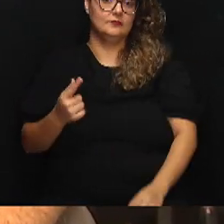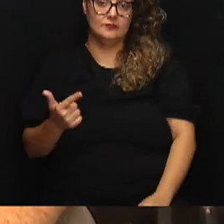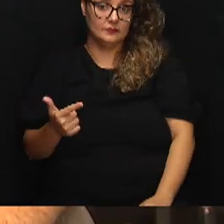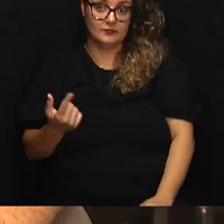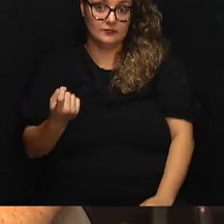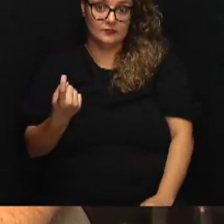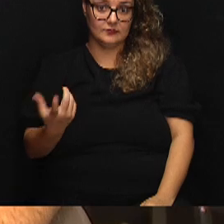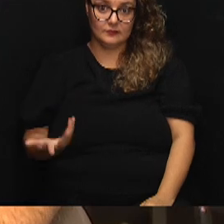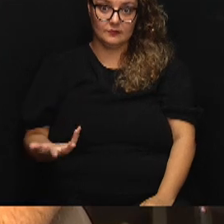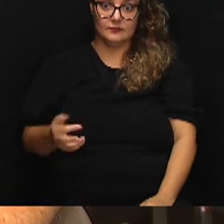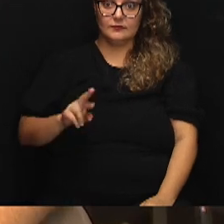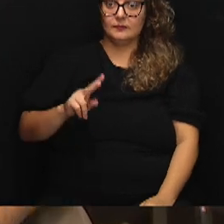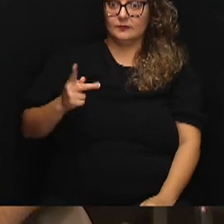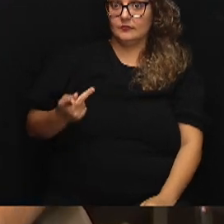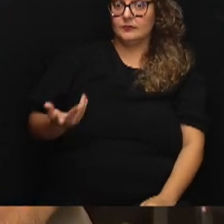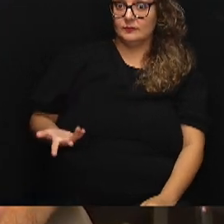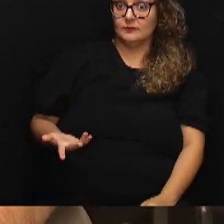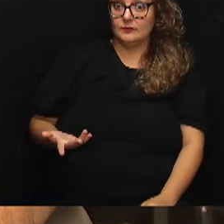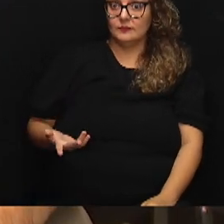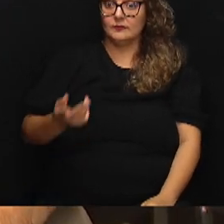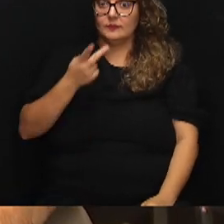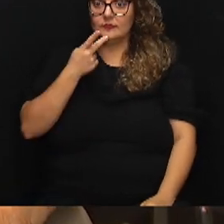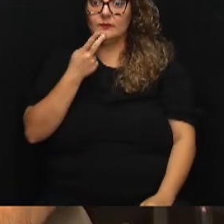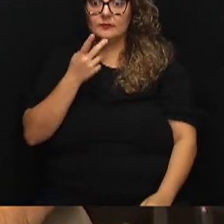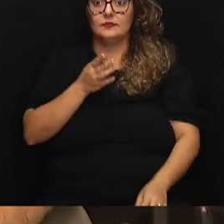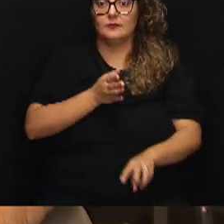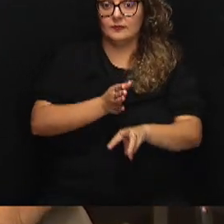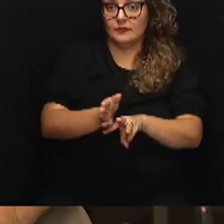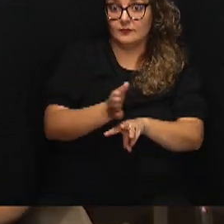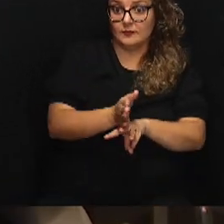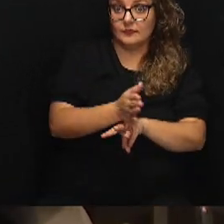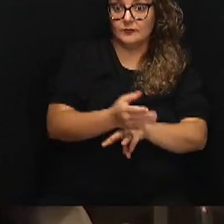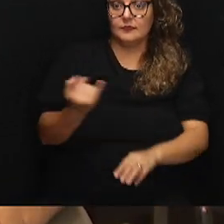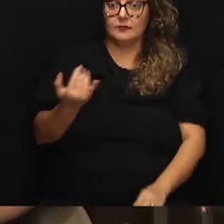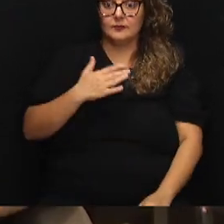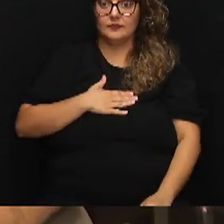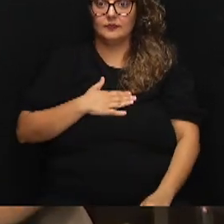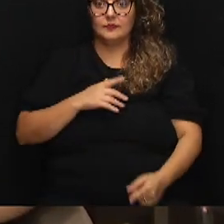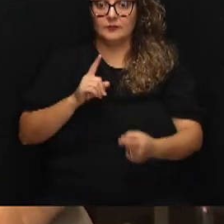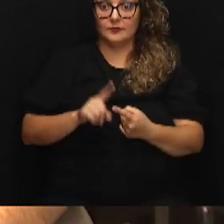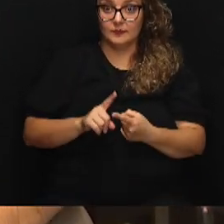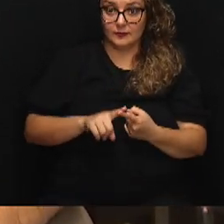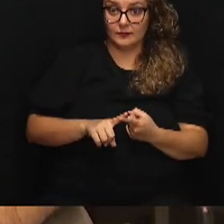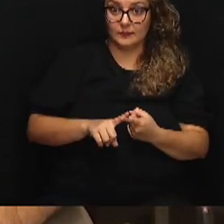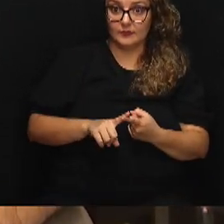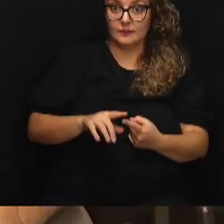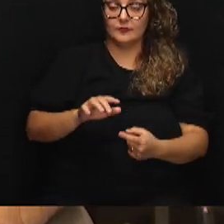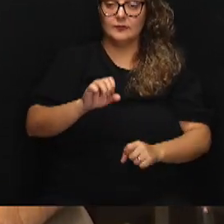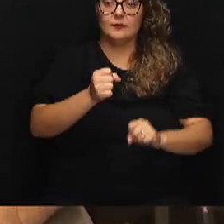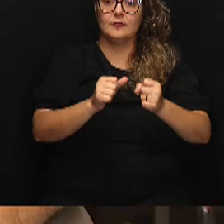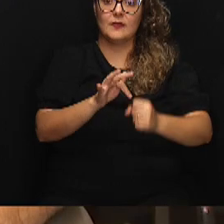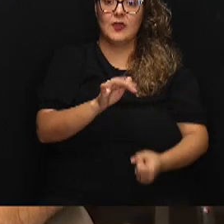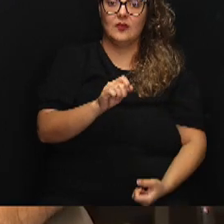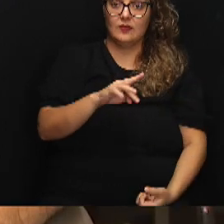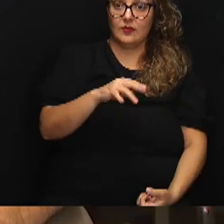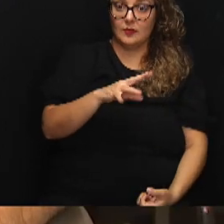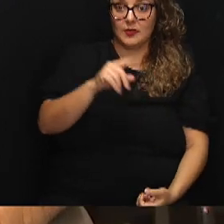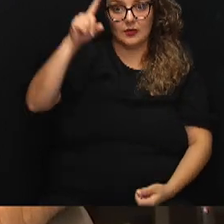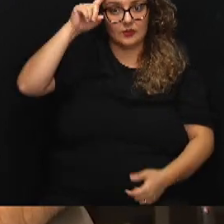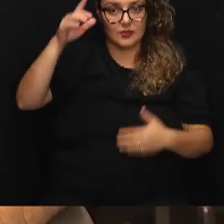área de RH que eu atuo, eu divido ela em 3 segmentos importantes para mim. O primeiro segmento eu chamo de fábrica, que é o quê? É o nosso dia a